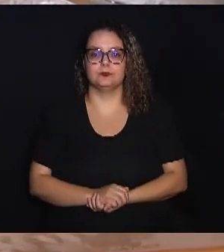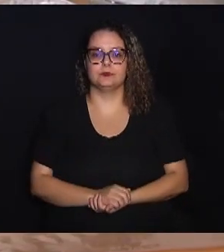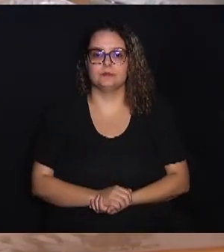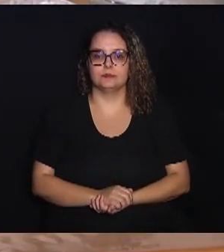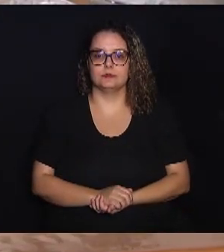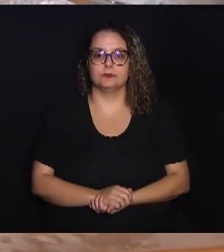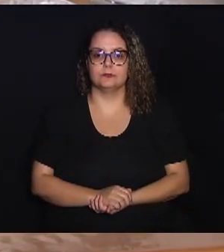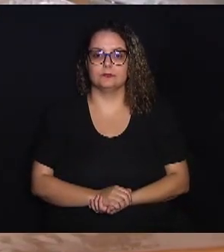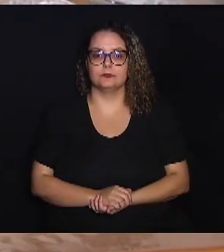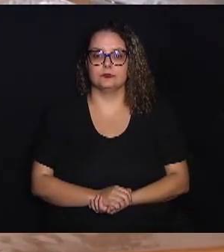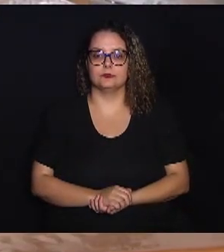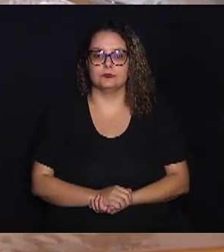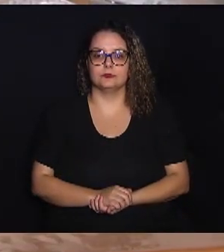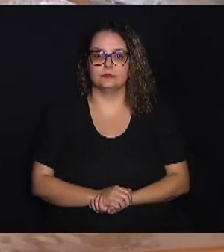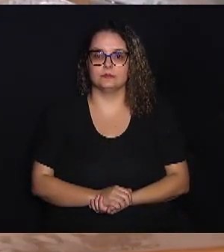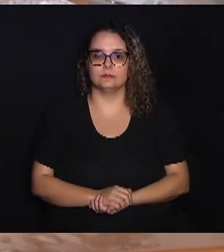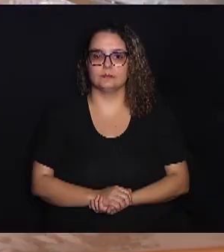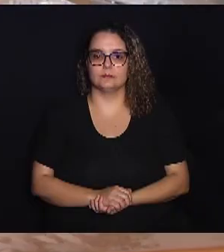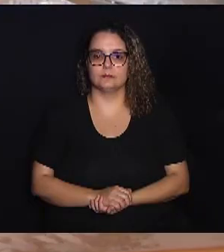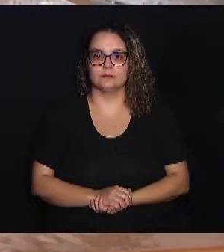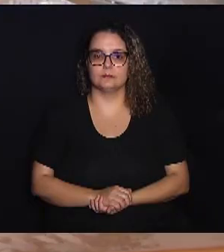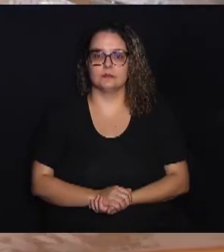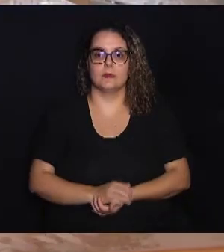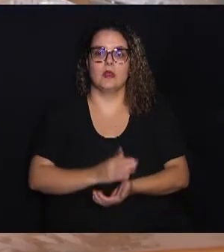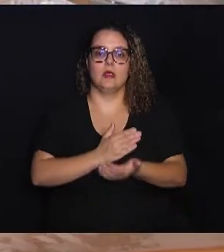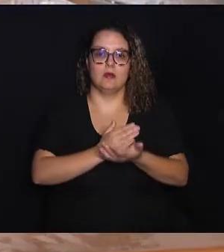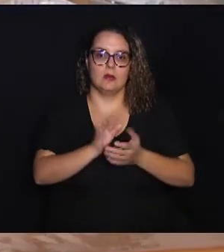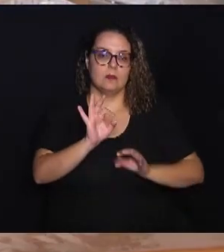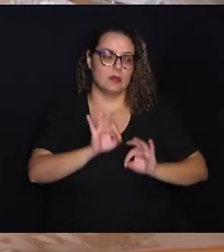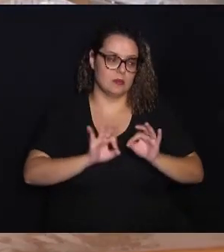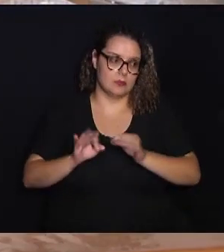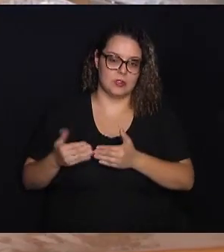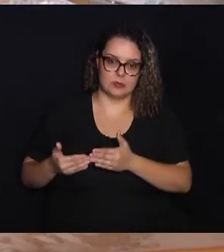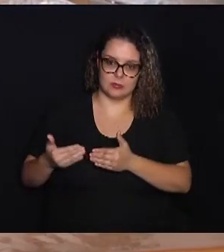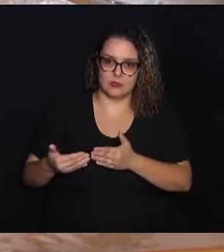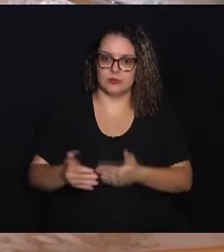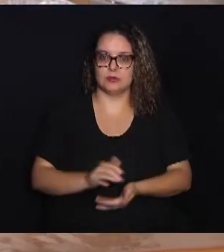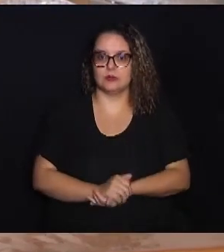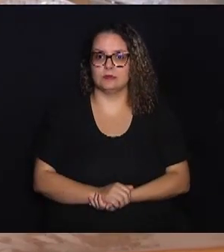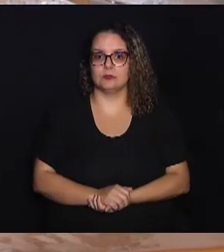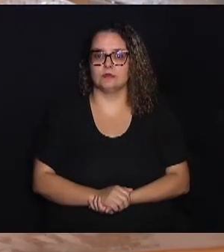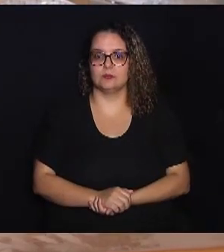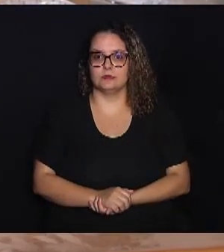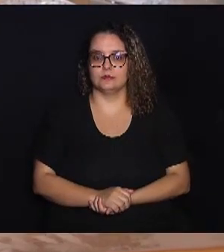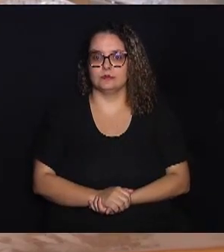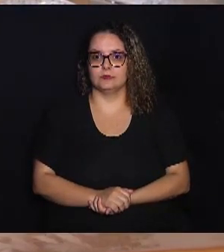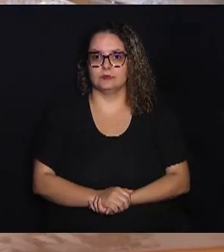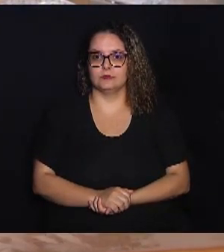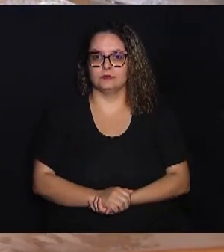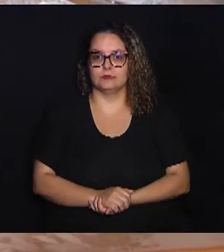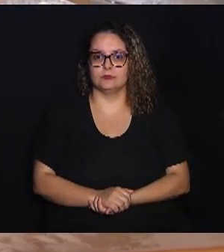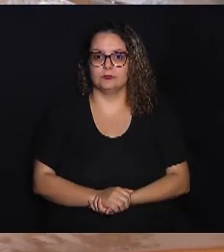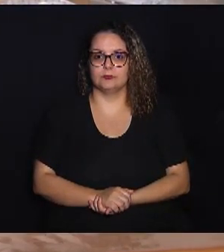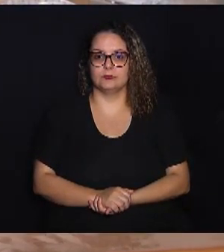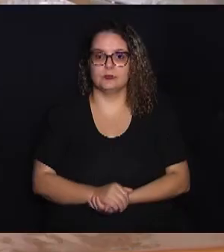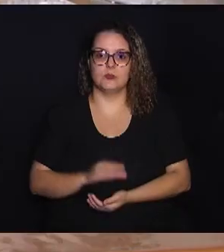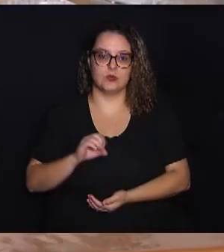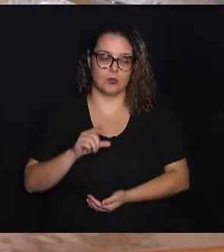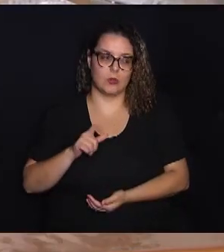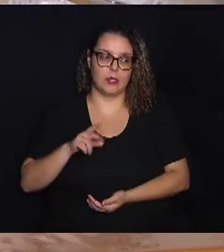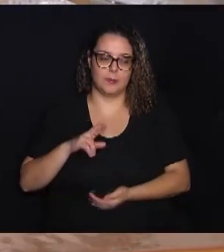tirar. E não pode esquecer da proteção. Como é um plástico, a gente precisa usar